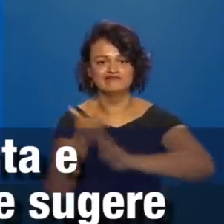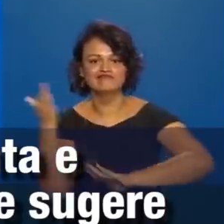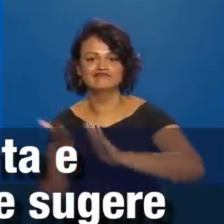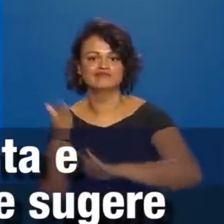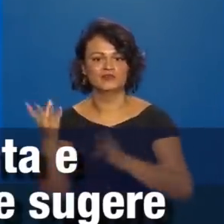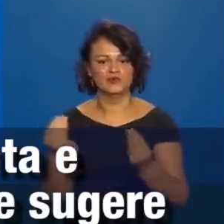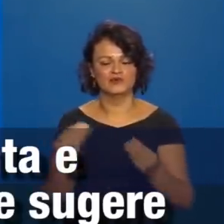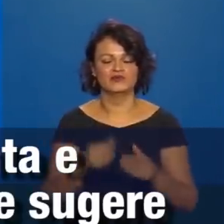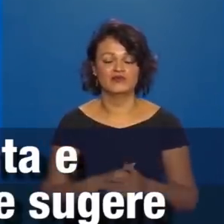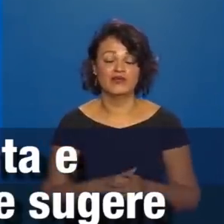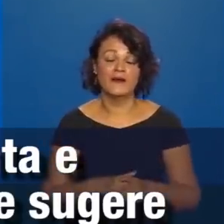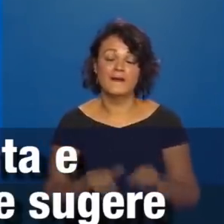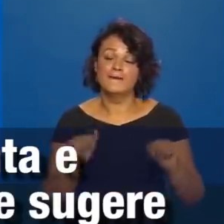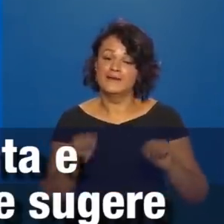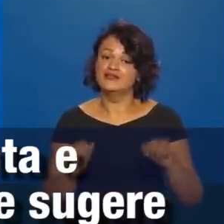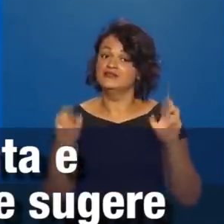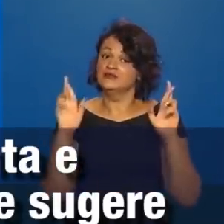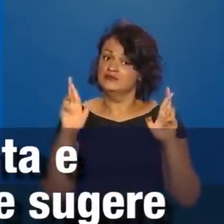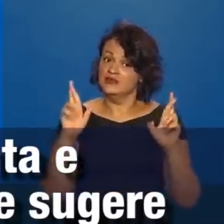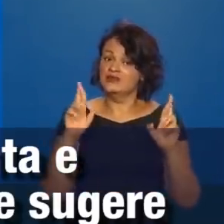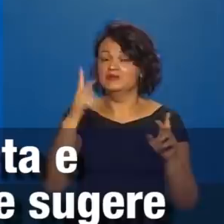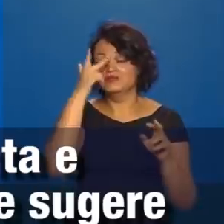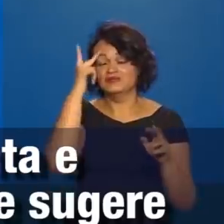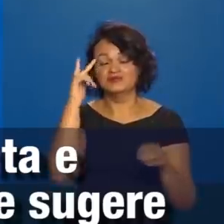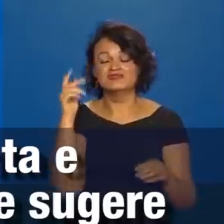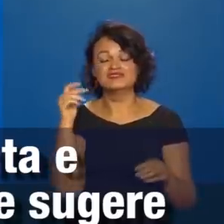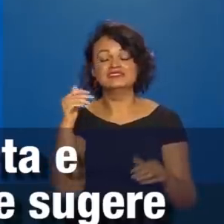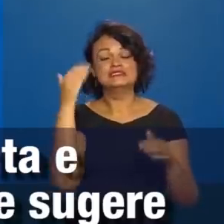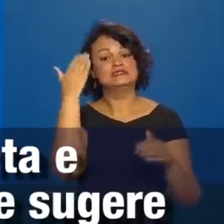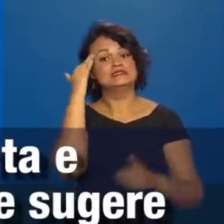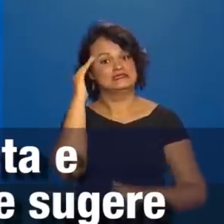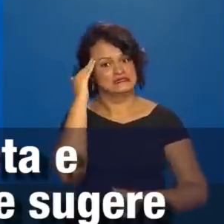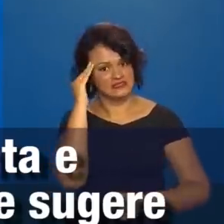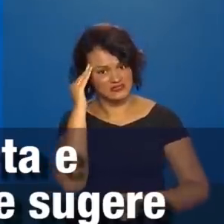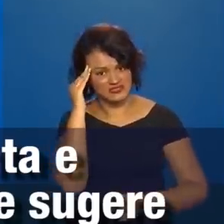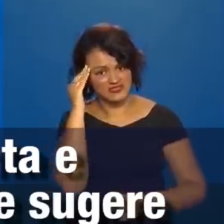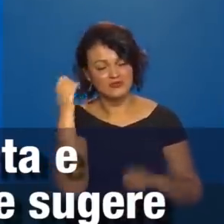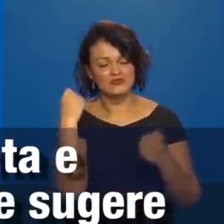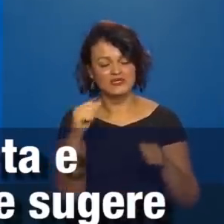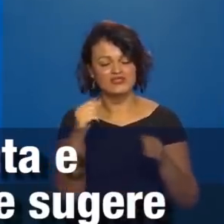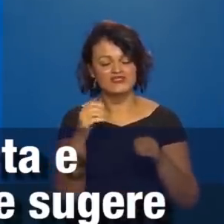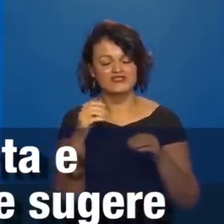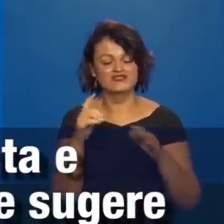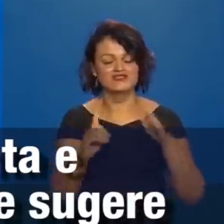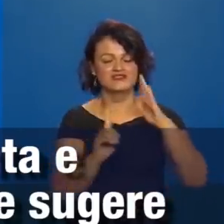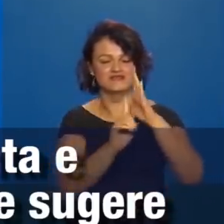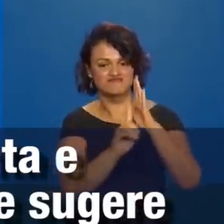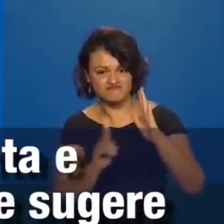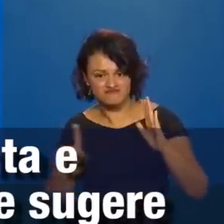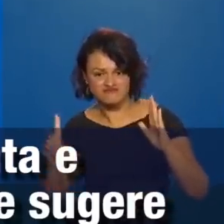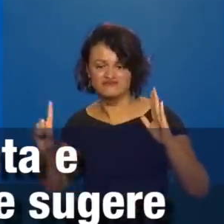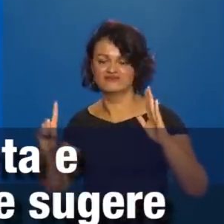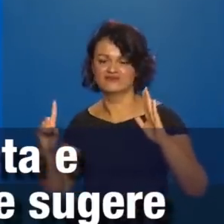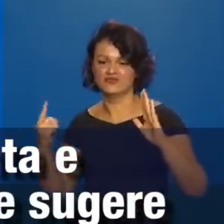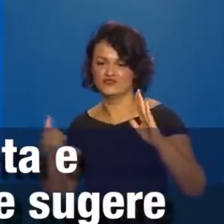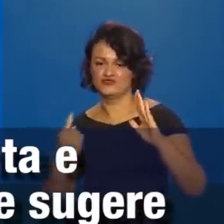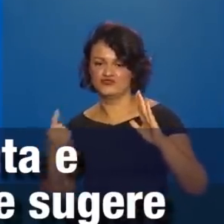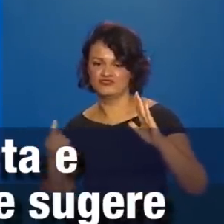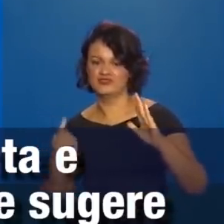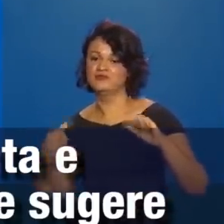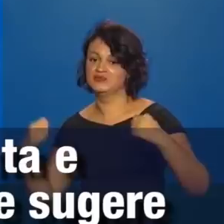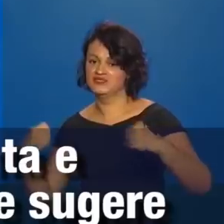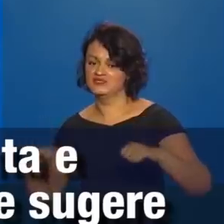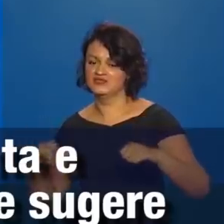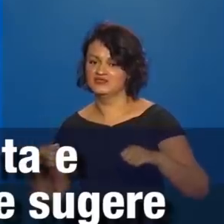Esperamos que as pessoas compreendam a necessidade do afastamento, social. Isso